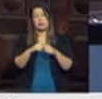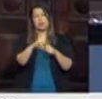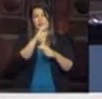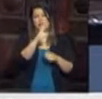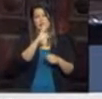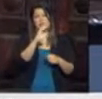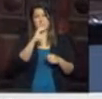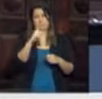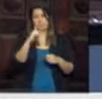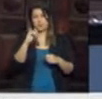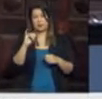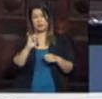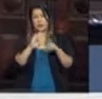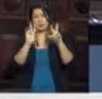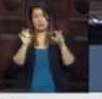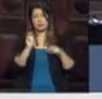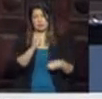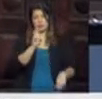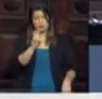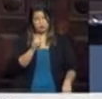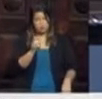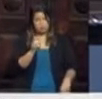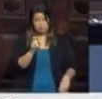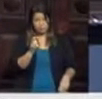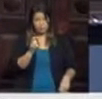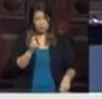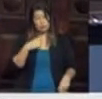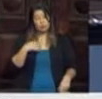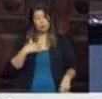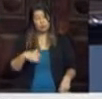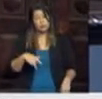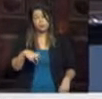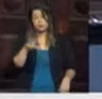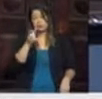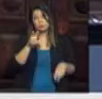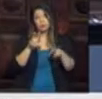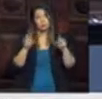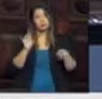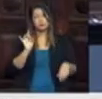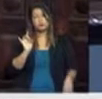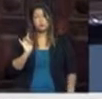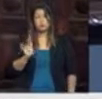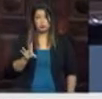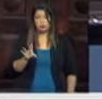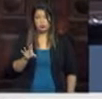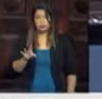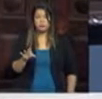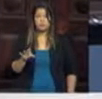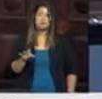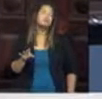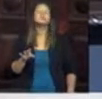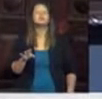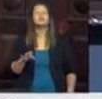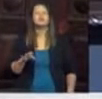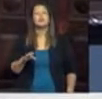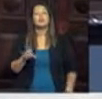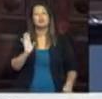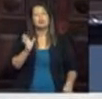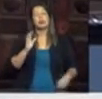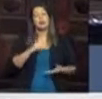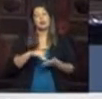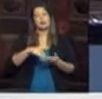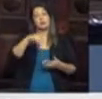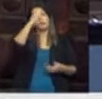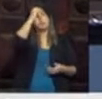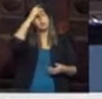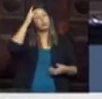5 membros, que eu lamento que seja 5, uma CPI dessa magnitude deveria ter sido de 7, eu